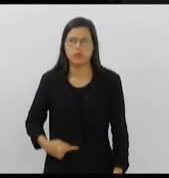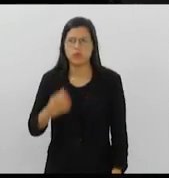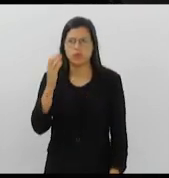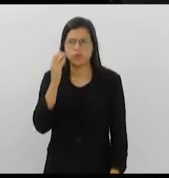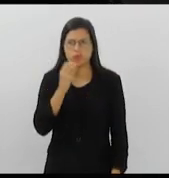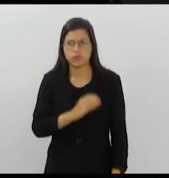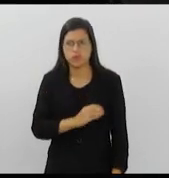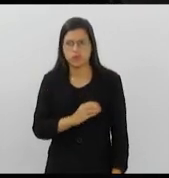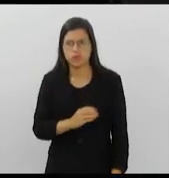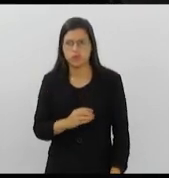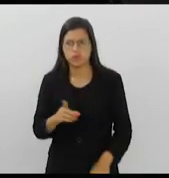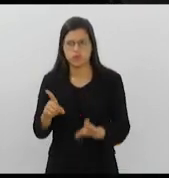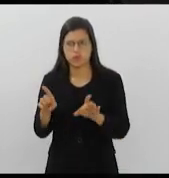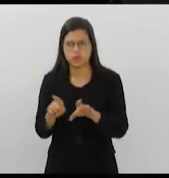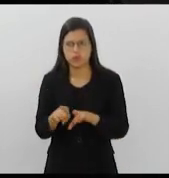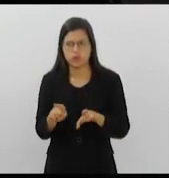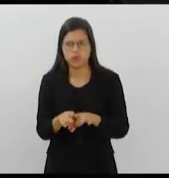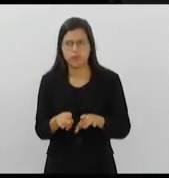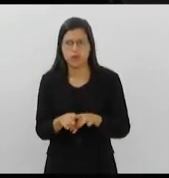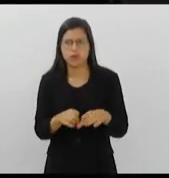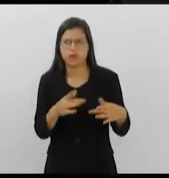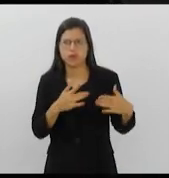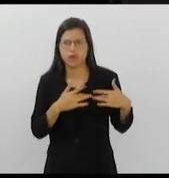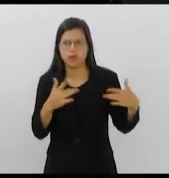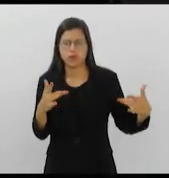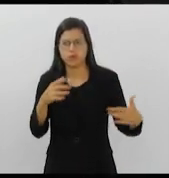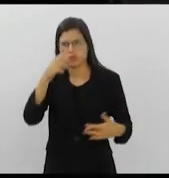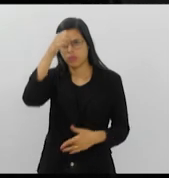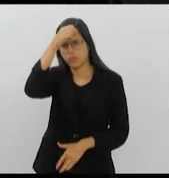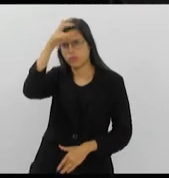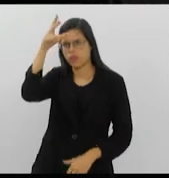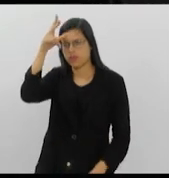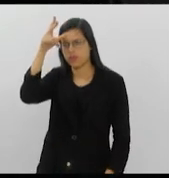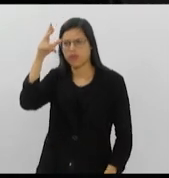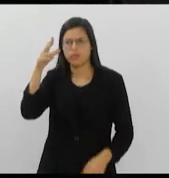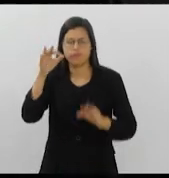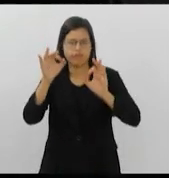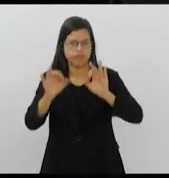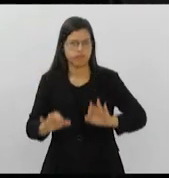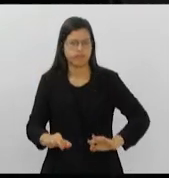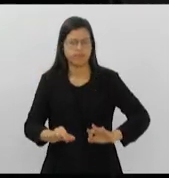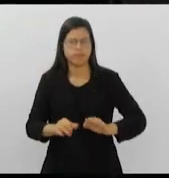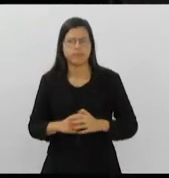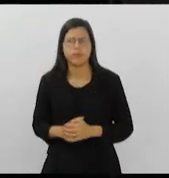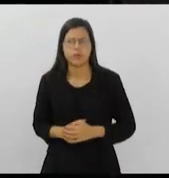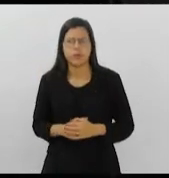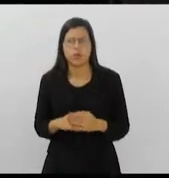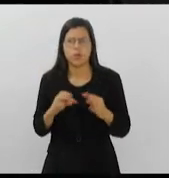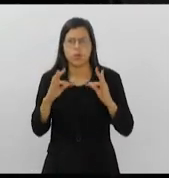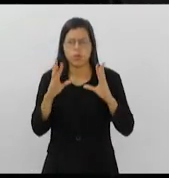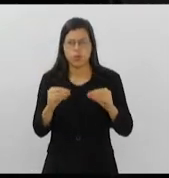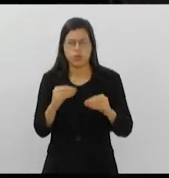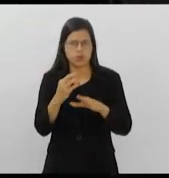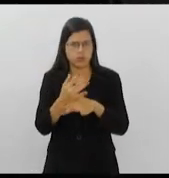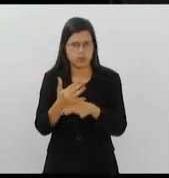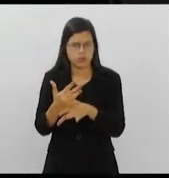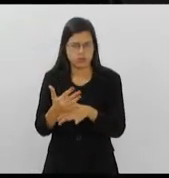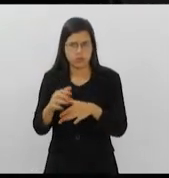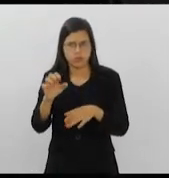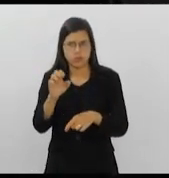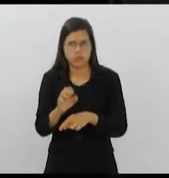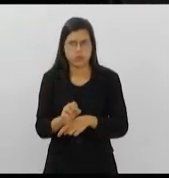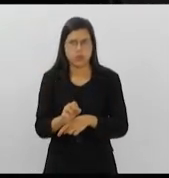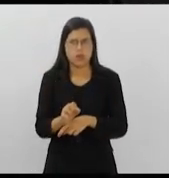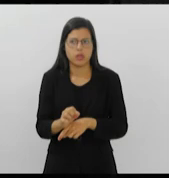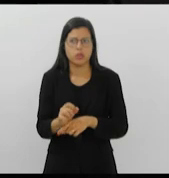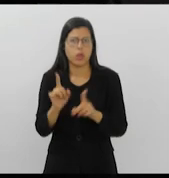Castro e também a minha solidariedade aos prefeitos, que eu tenho certeza que todos os municípios do Estado estão